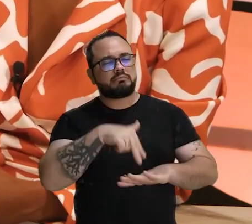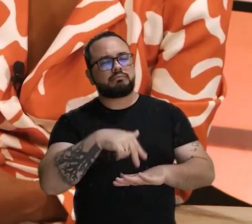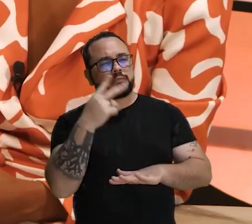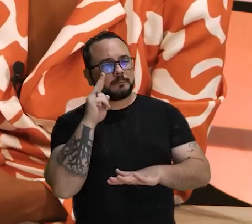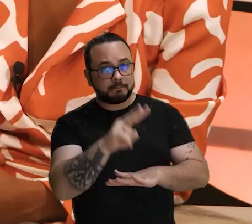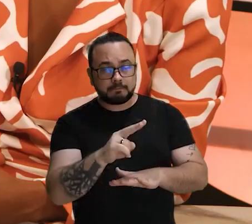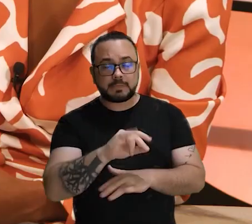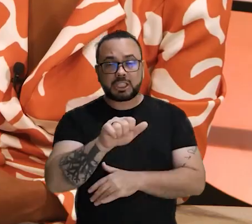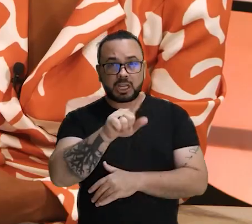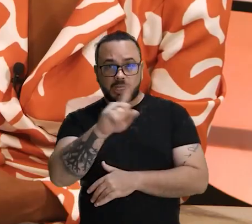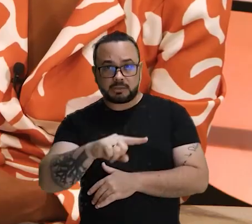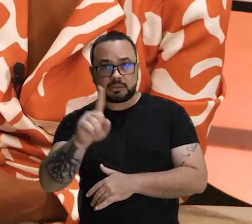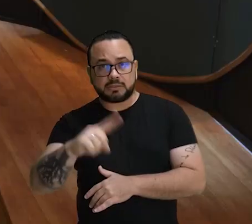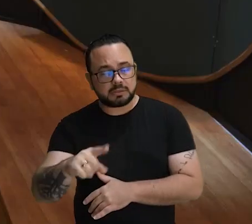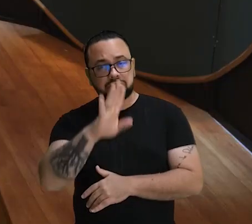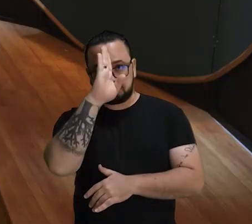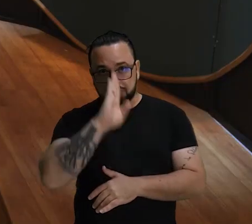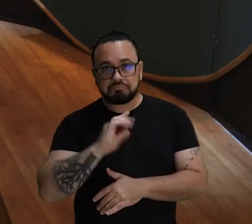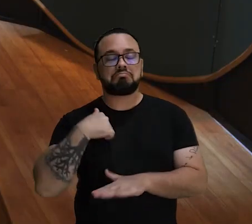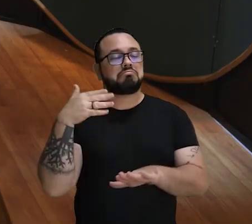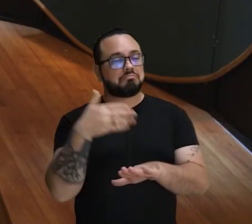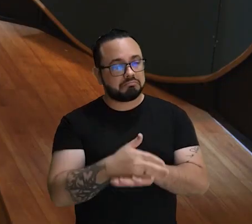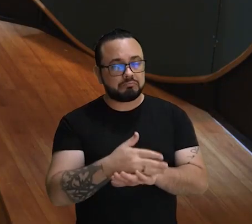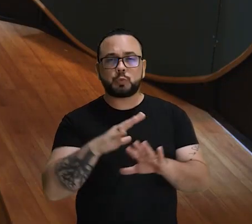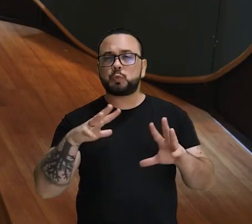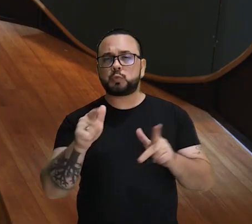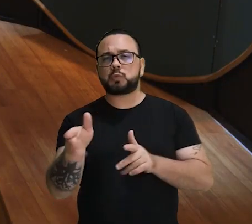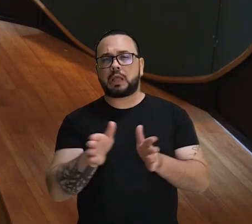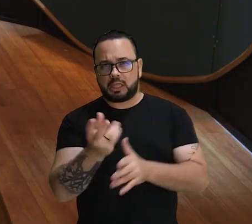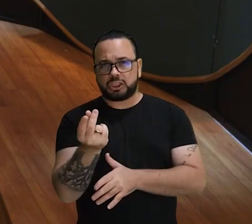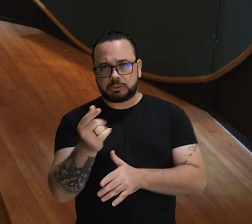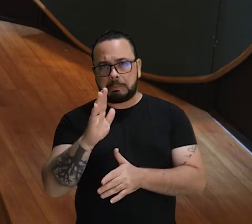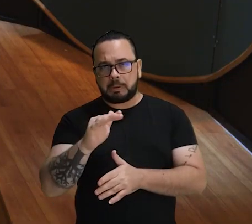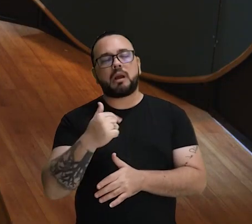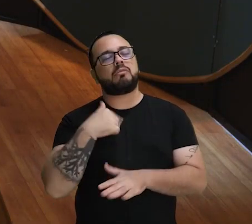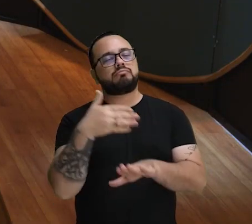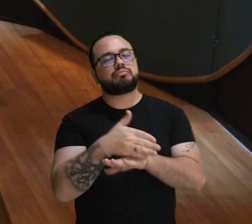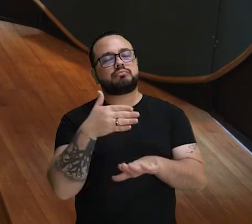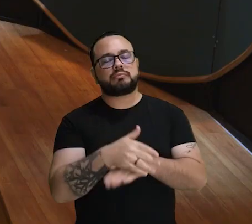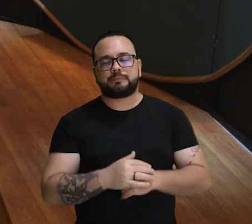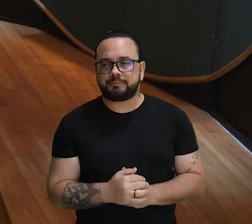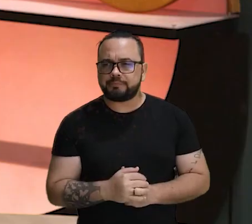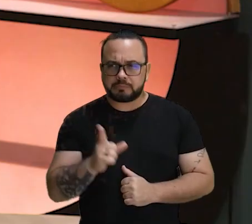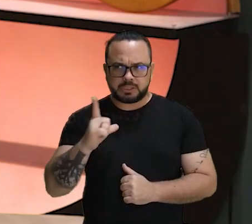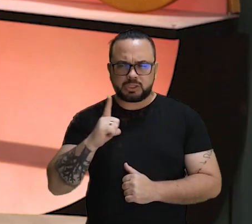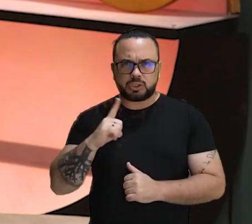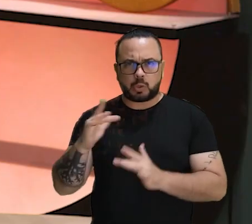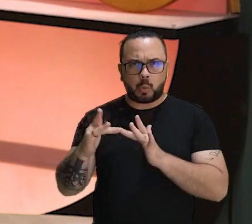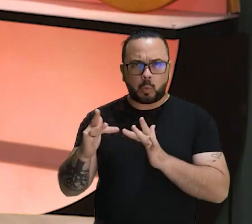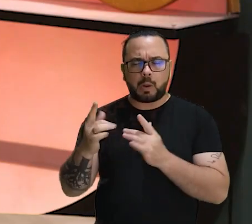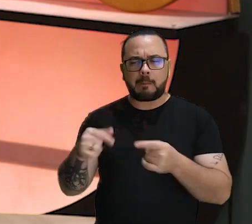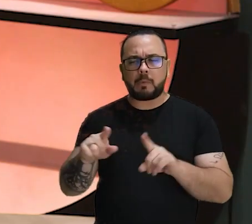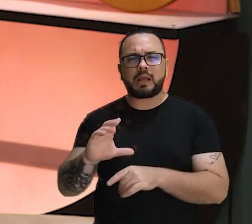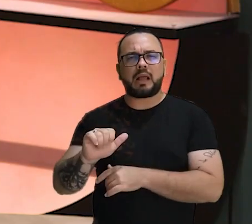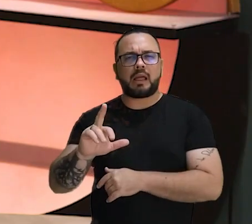tiver, é festival de jazz, é de graça, eu vou. Então, tudo que tinha na cidade que era acessível, eu colava e Você ia. Tinha alguma relação com música